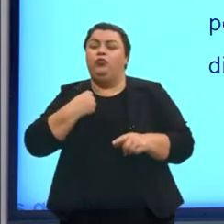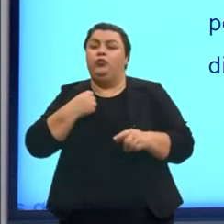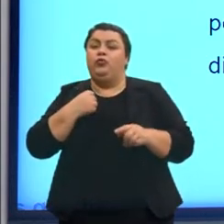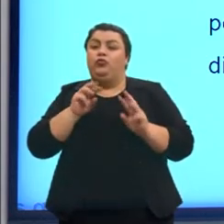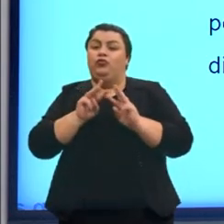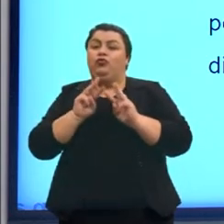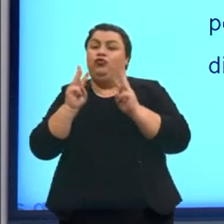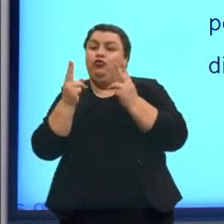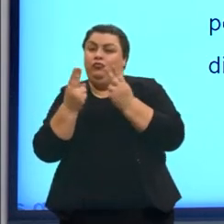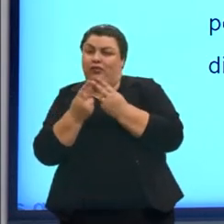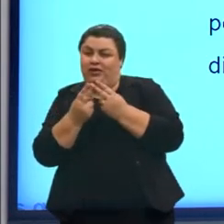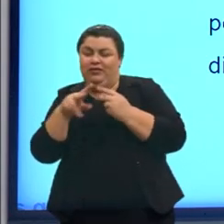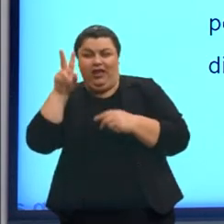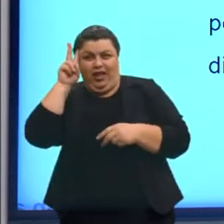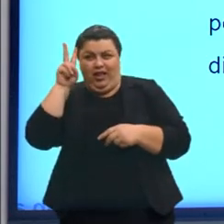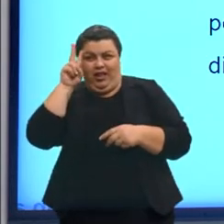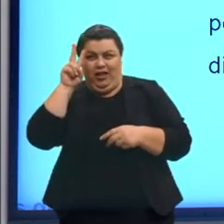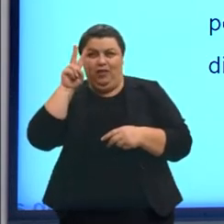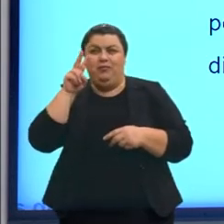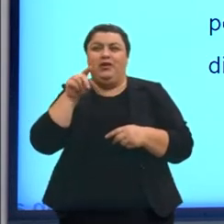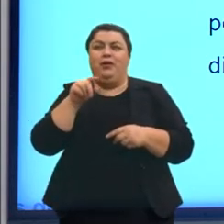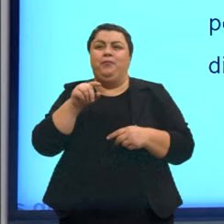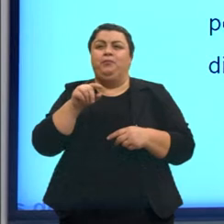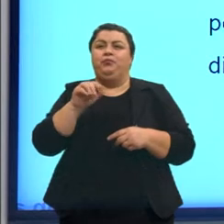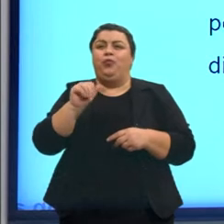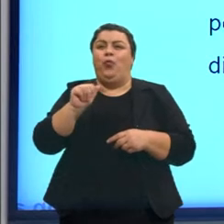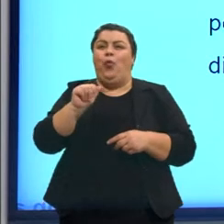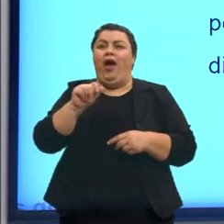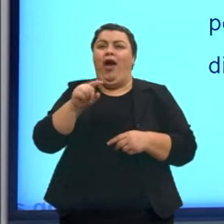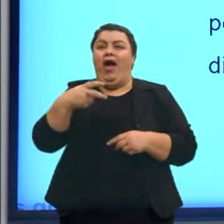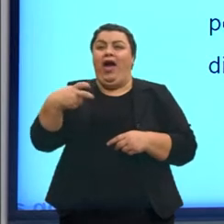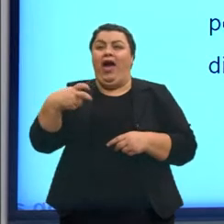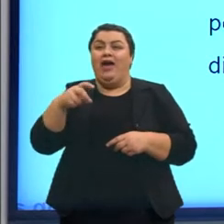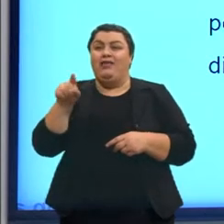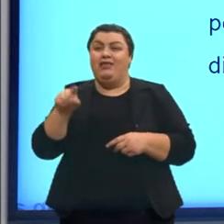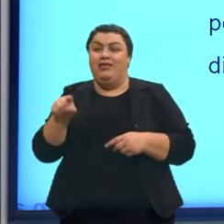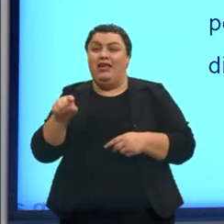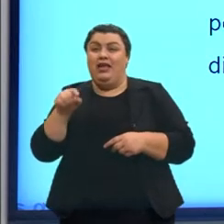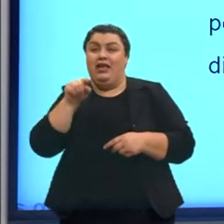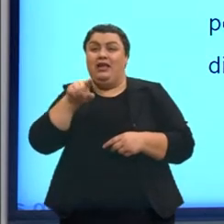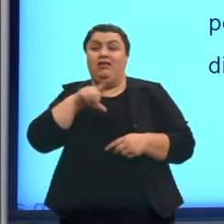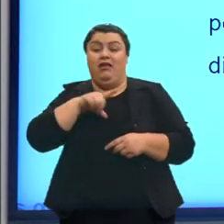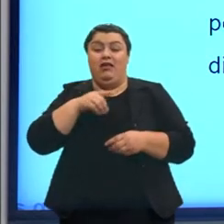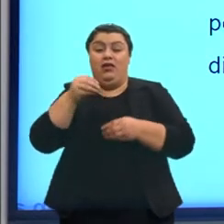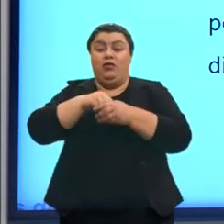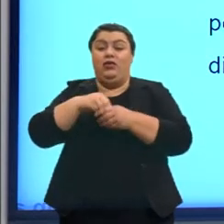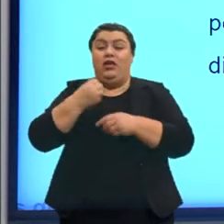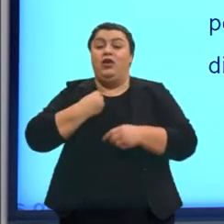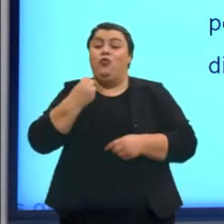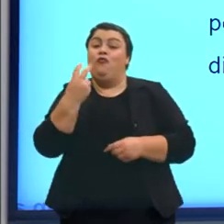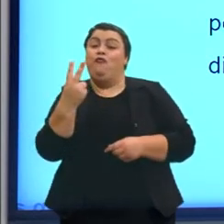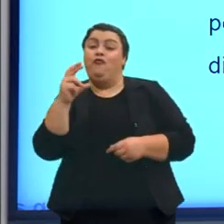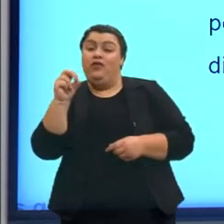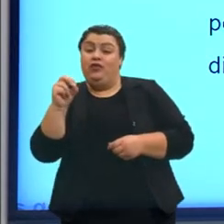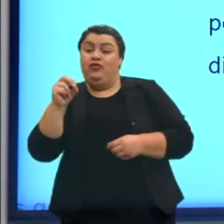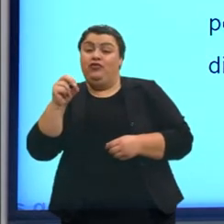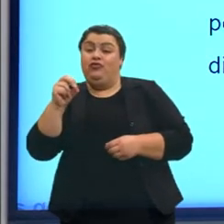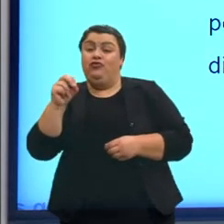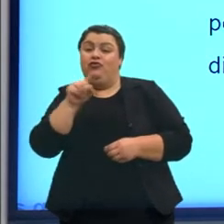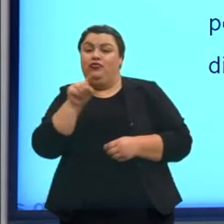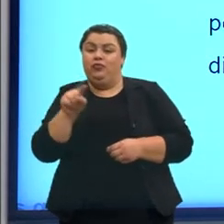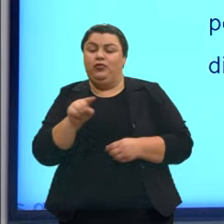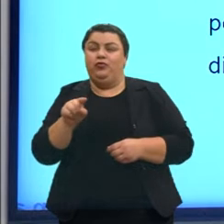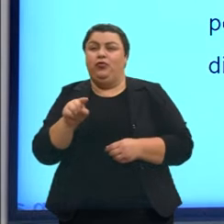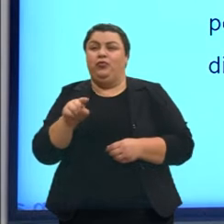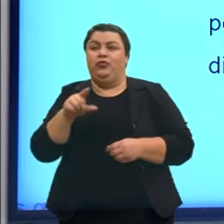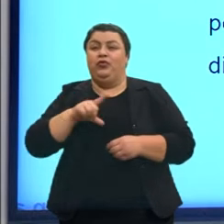em cima aqui lembra do ar a z e aqui o meu número atômico este aqui eu tenho 20 de número atômico então de